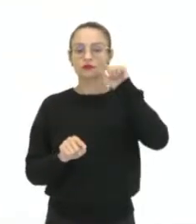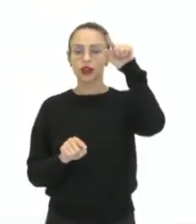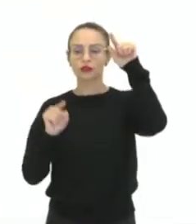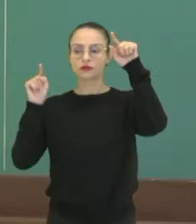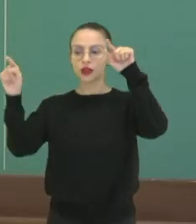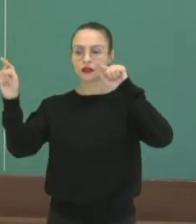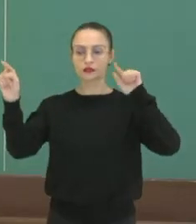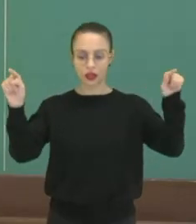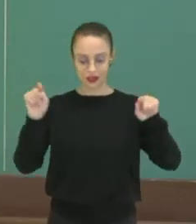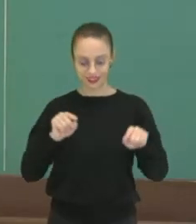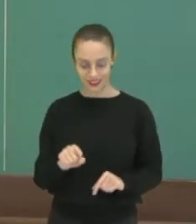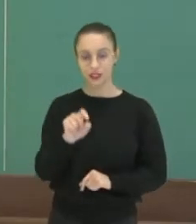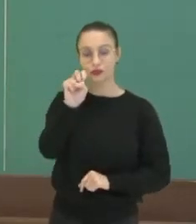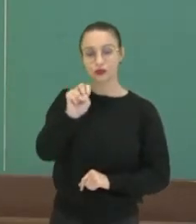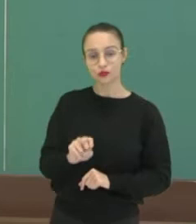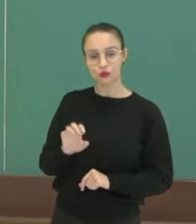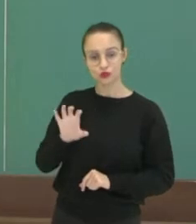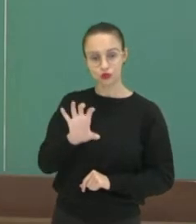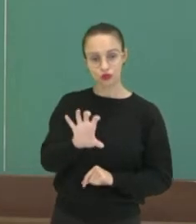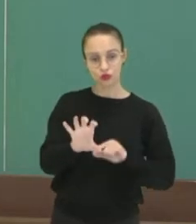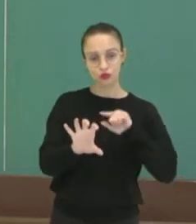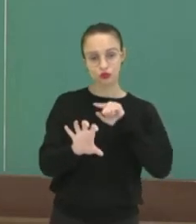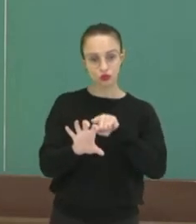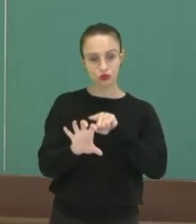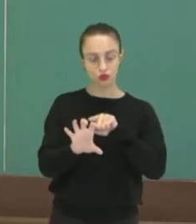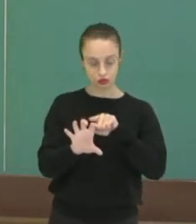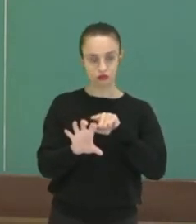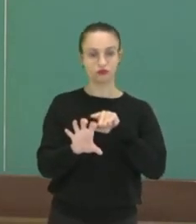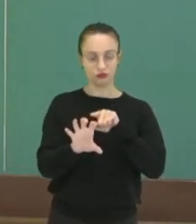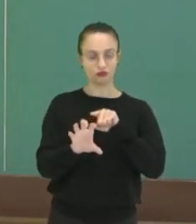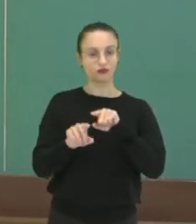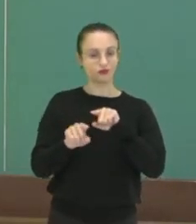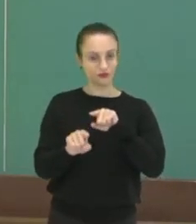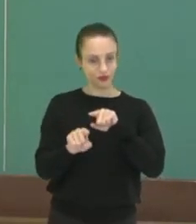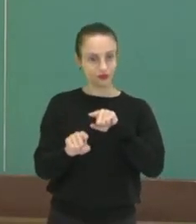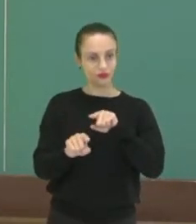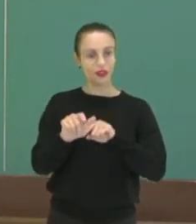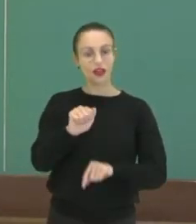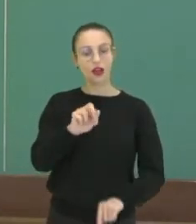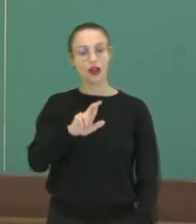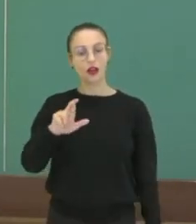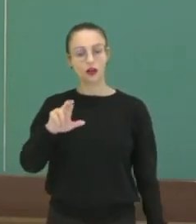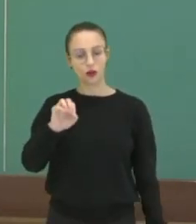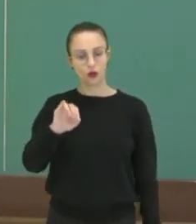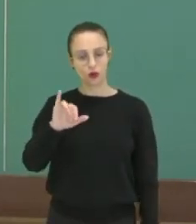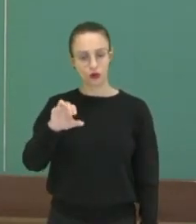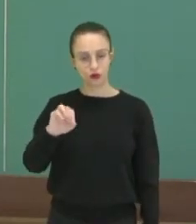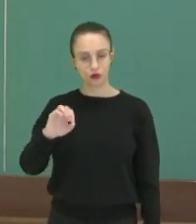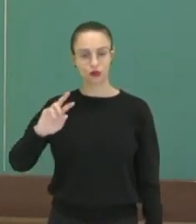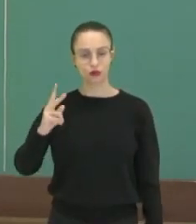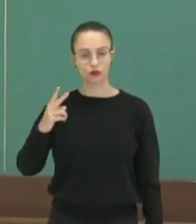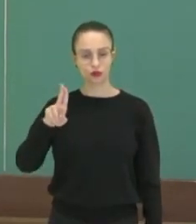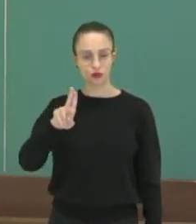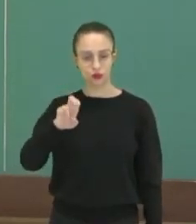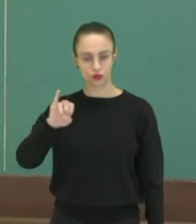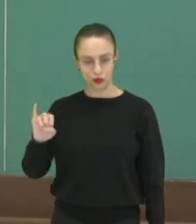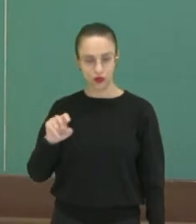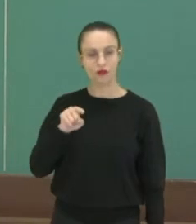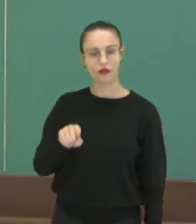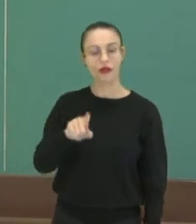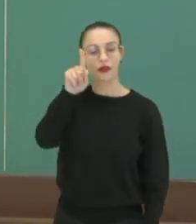extremo sul, que está na região sul, né, é o Arroio Chuí, uma característica ali dentro